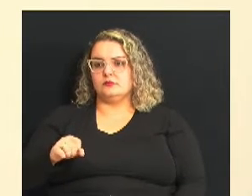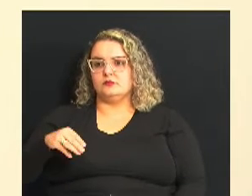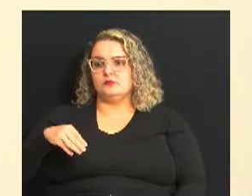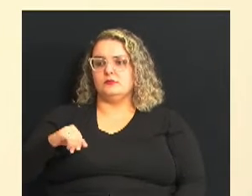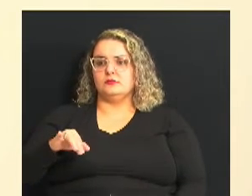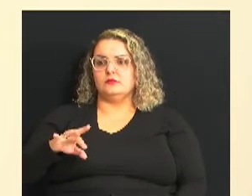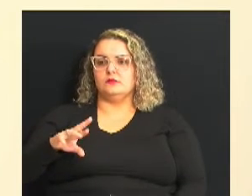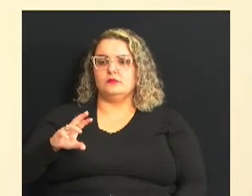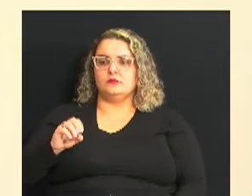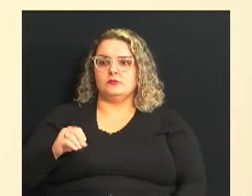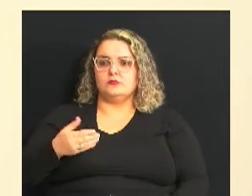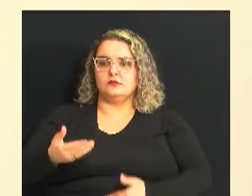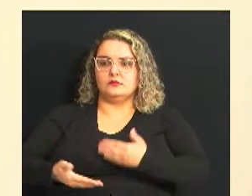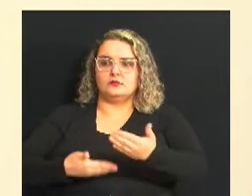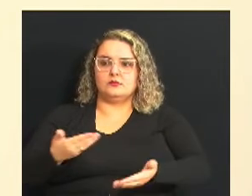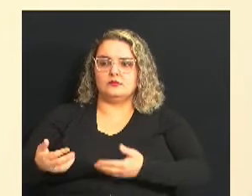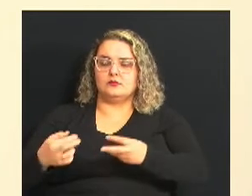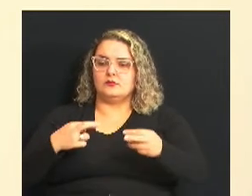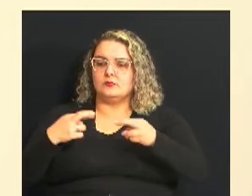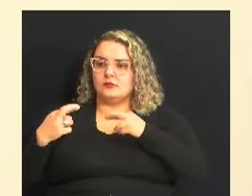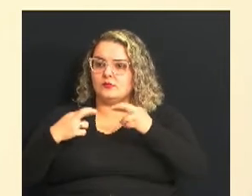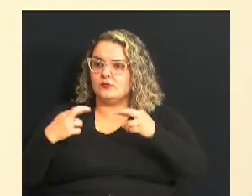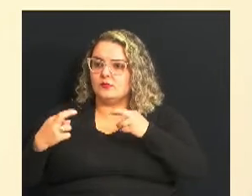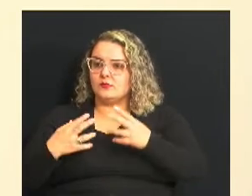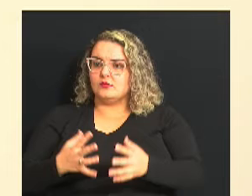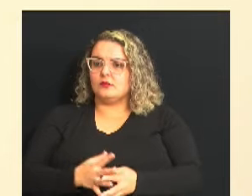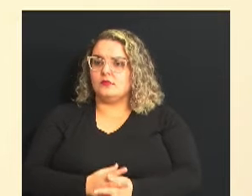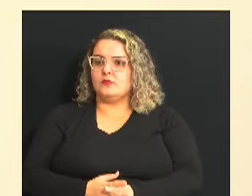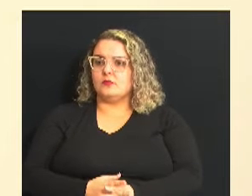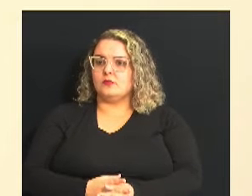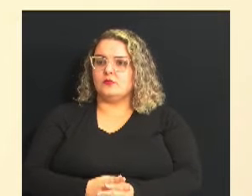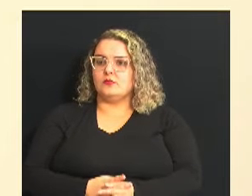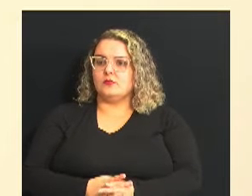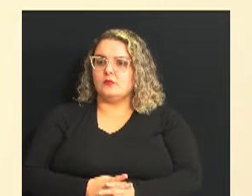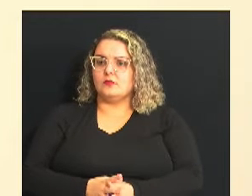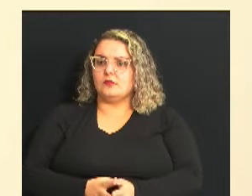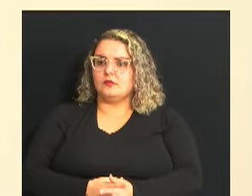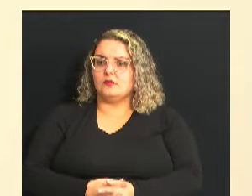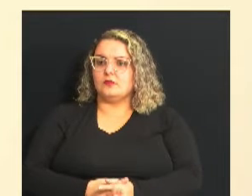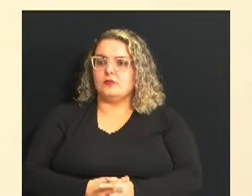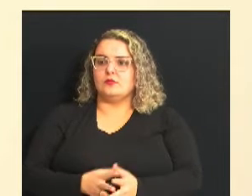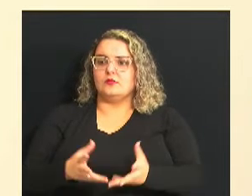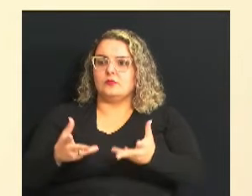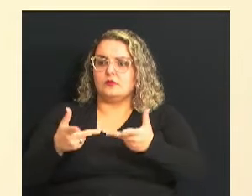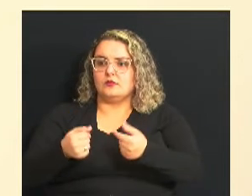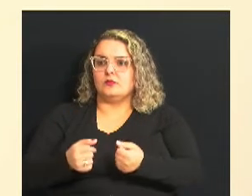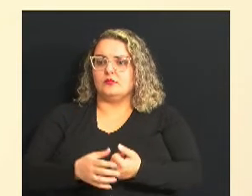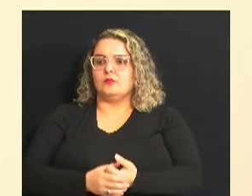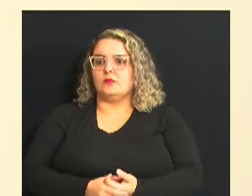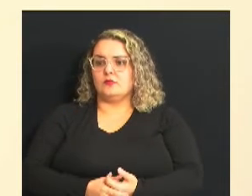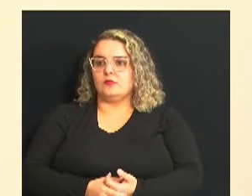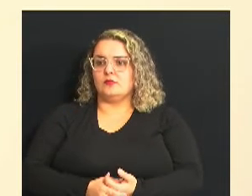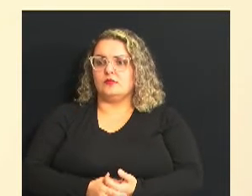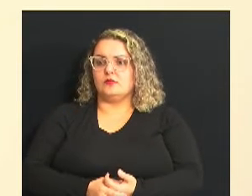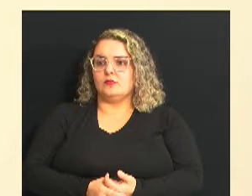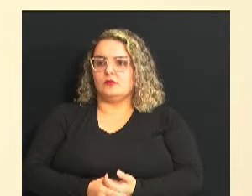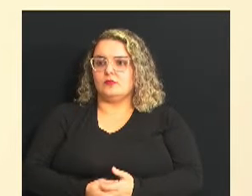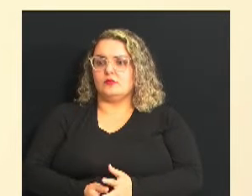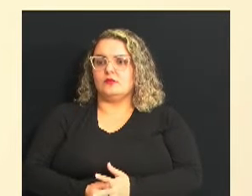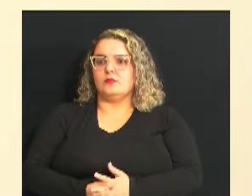microserviços, monitoramento de parques, todos eles sempre software